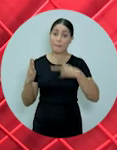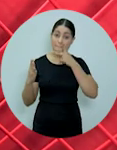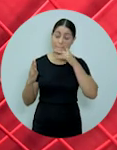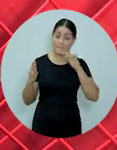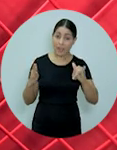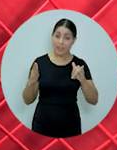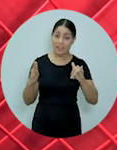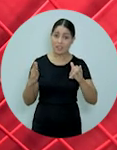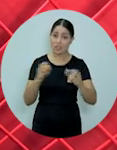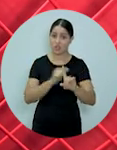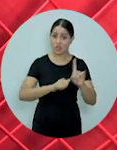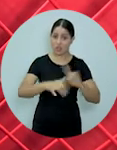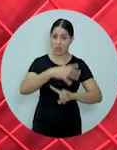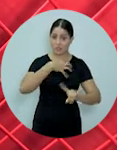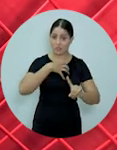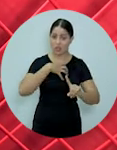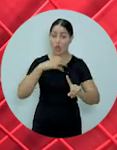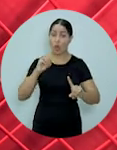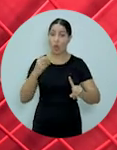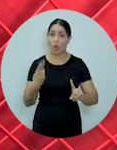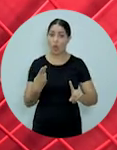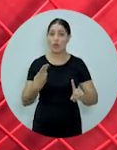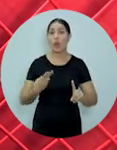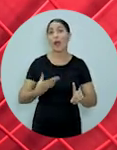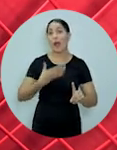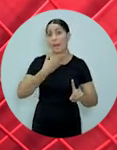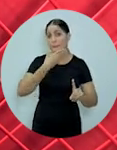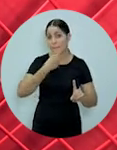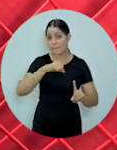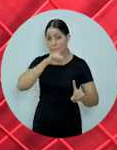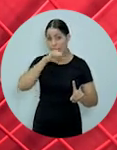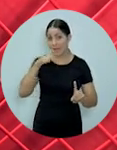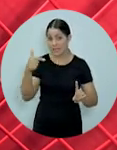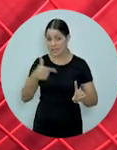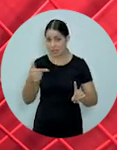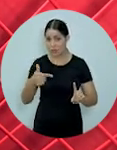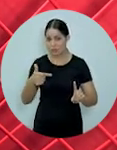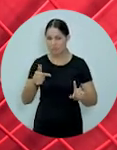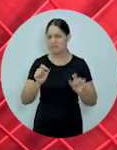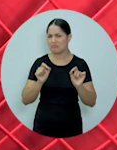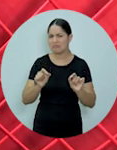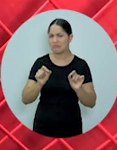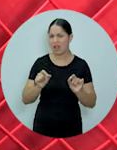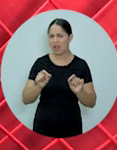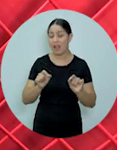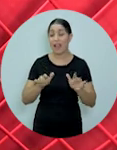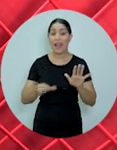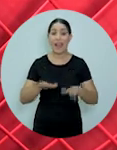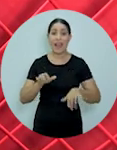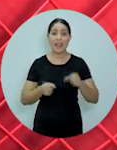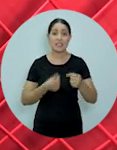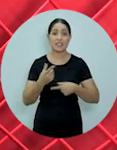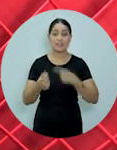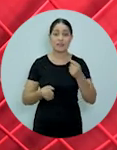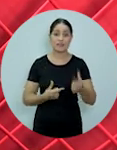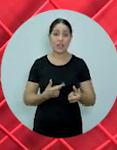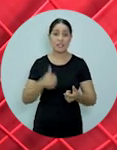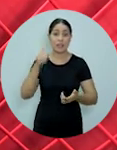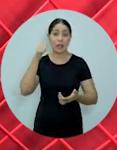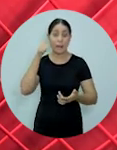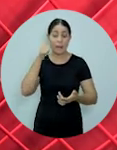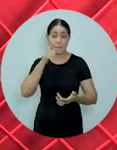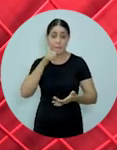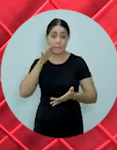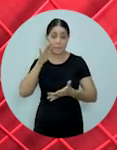ou padrasto. Padrasto é simplesmente o marido da mãe que convive com o filho,